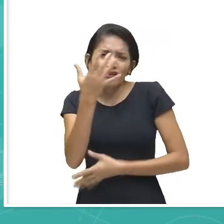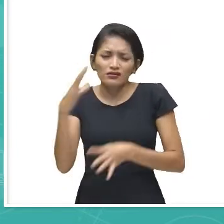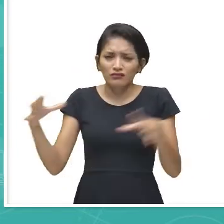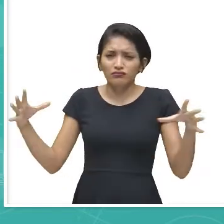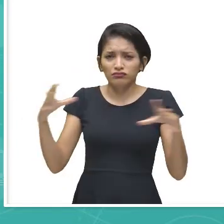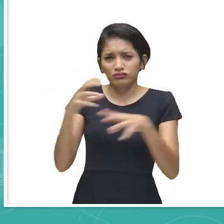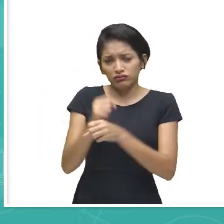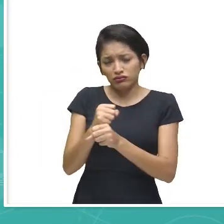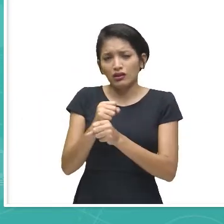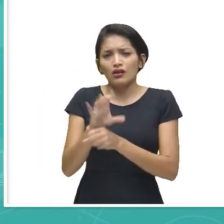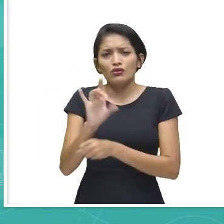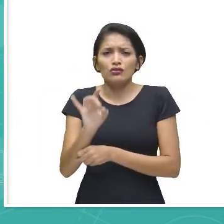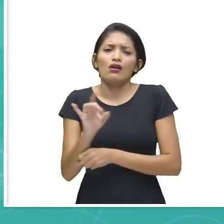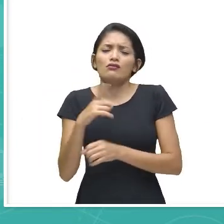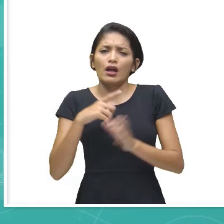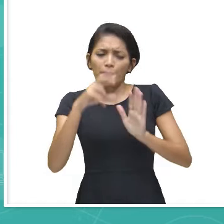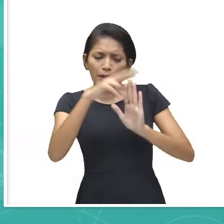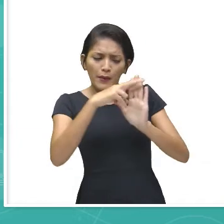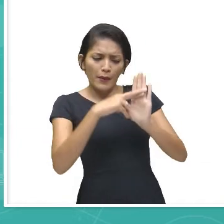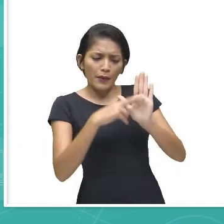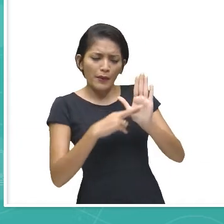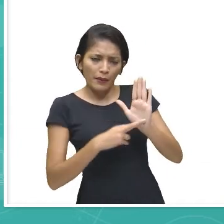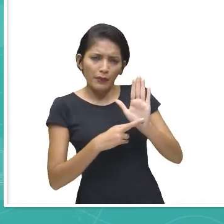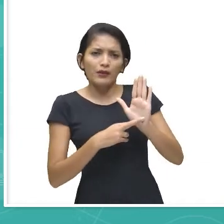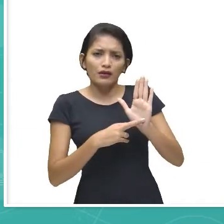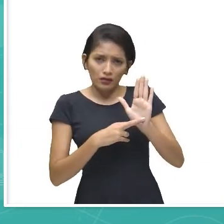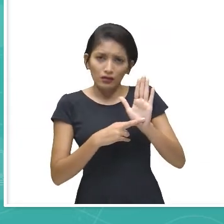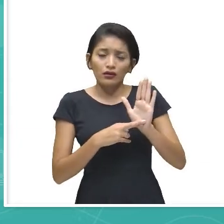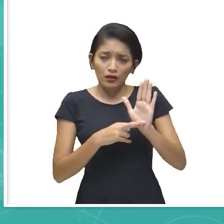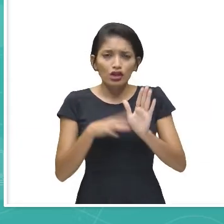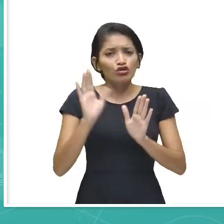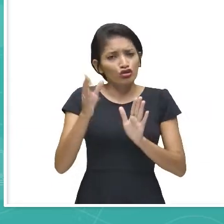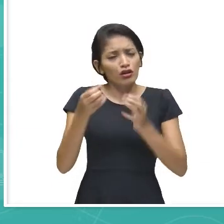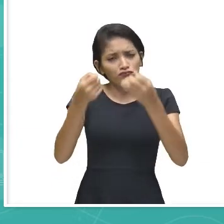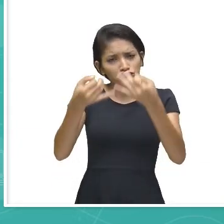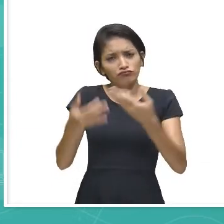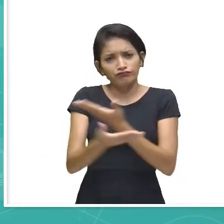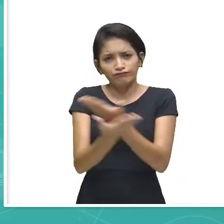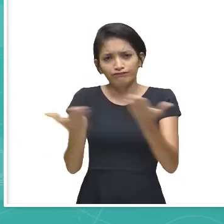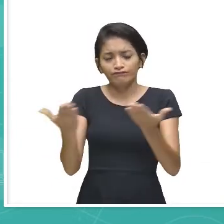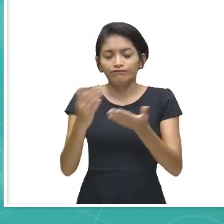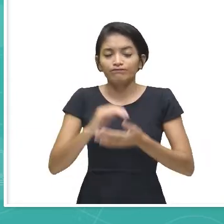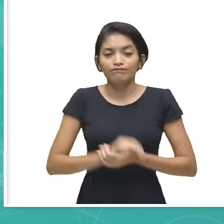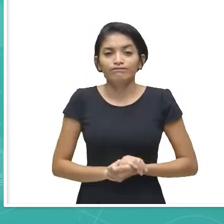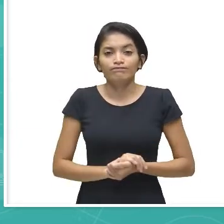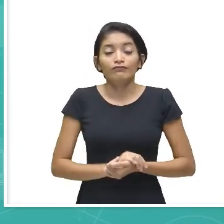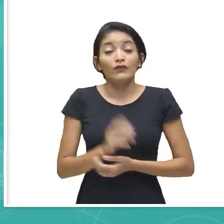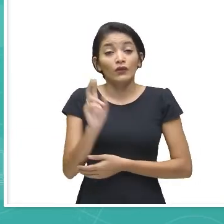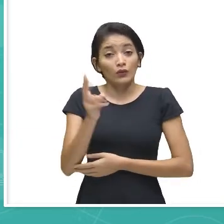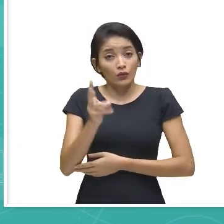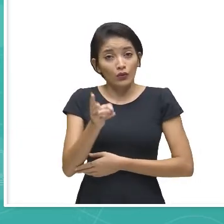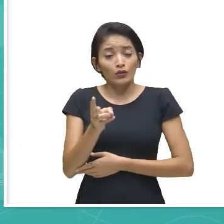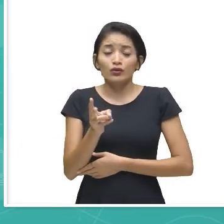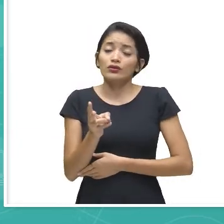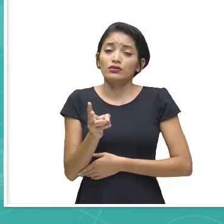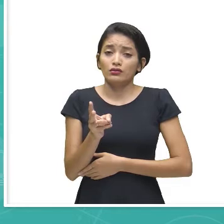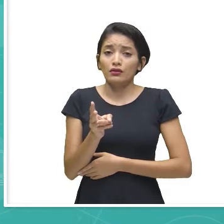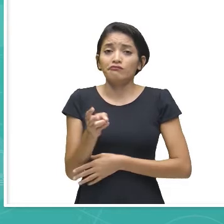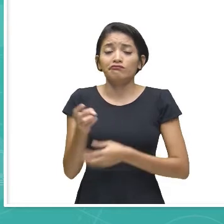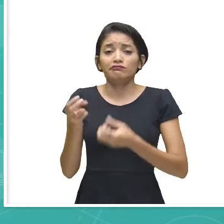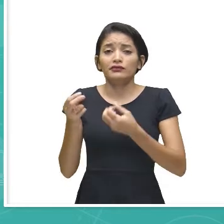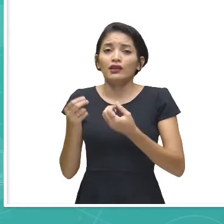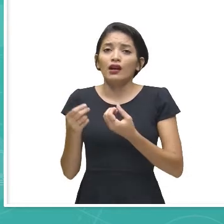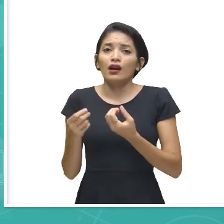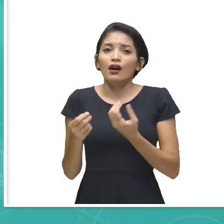calcular. É só seguir as instruções que eu dei a vocês. E assim a gente volta a falar um pouco mais